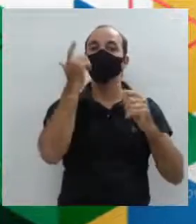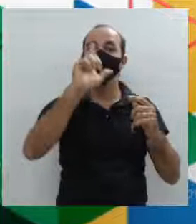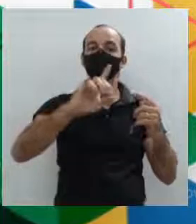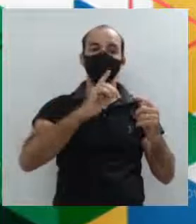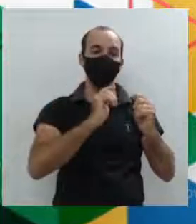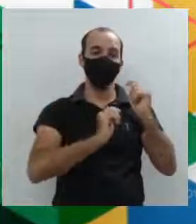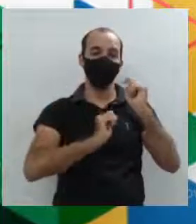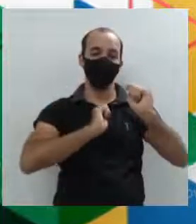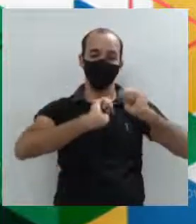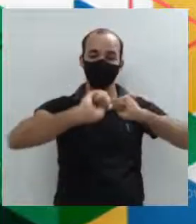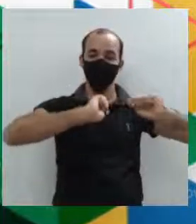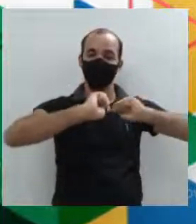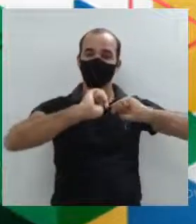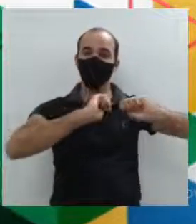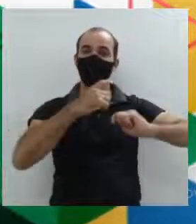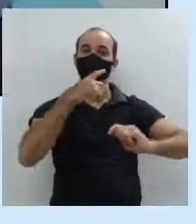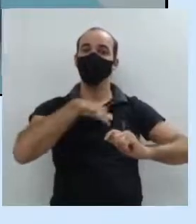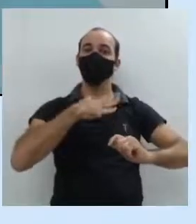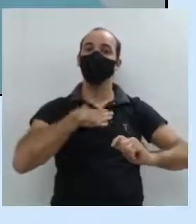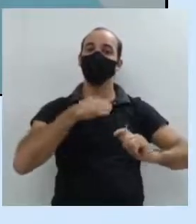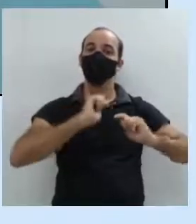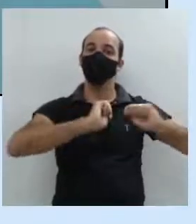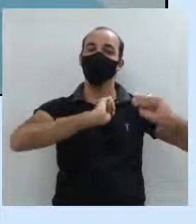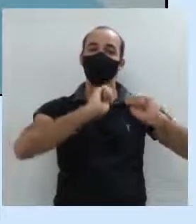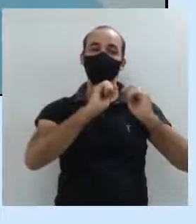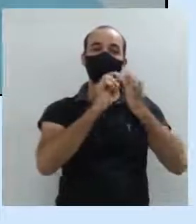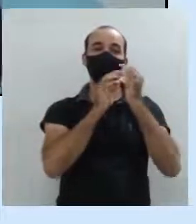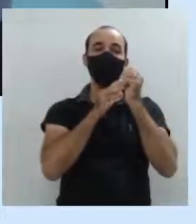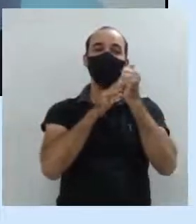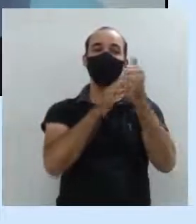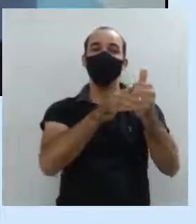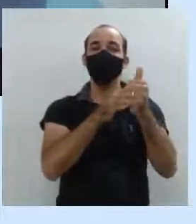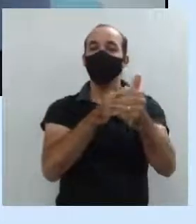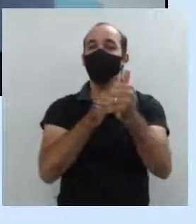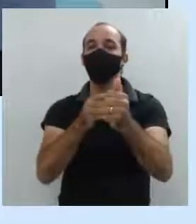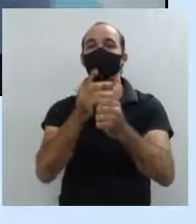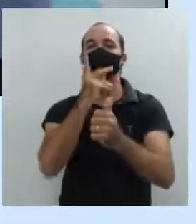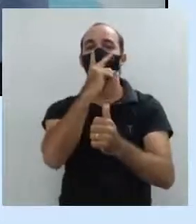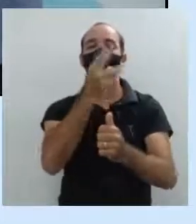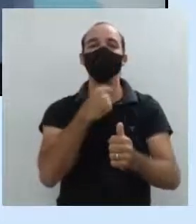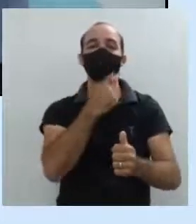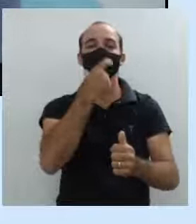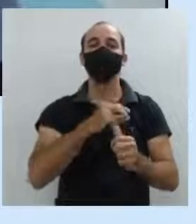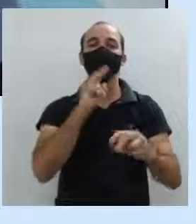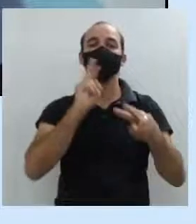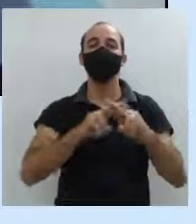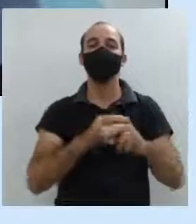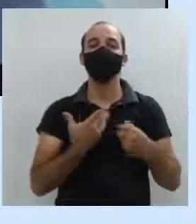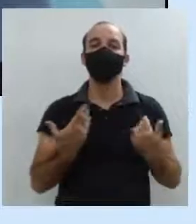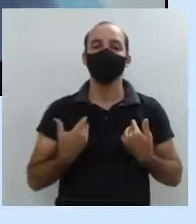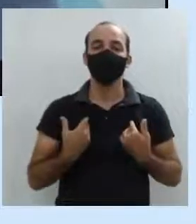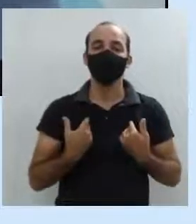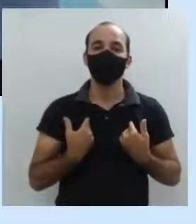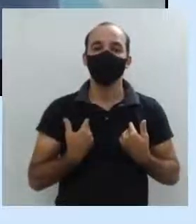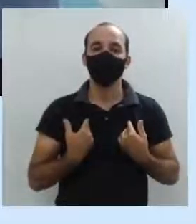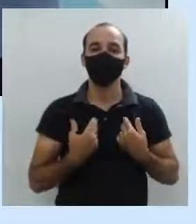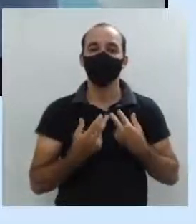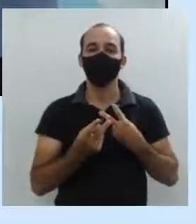E Adorno, ele dizia o seguinte: o consumidor, eu, você, não somos mais